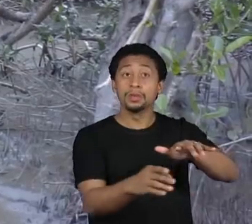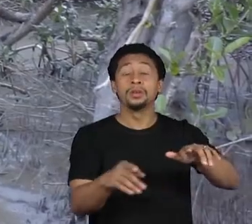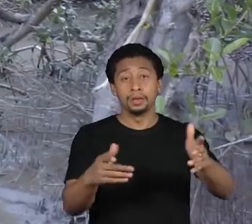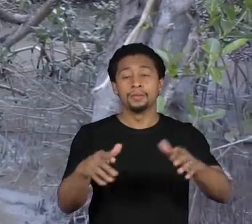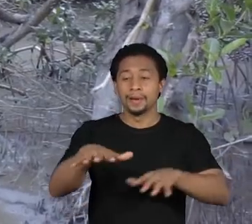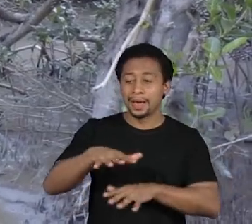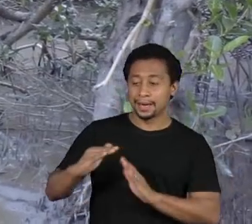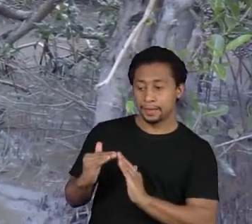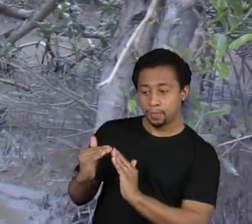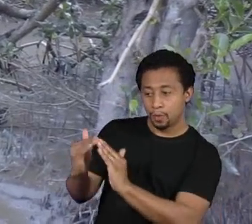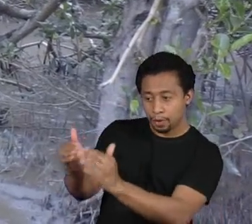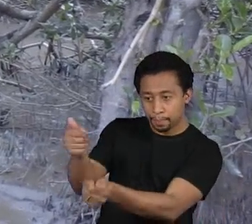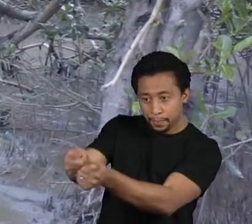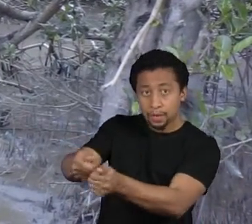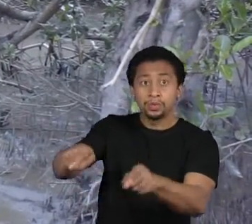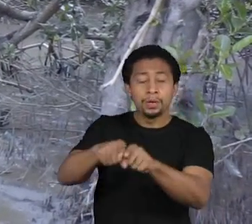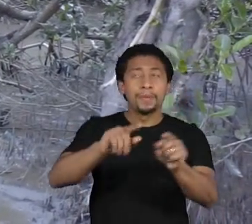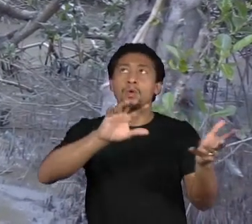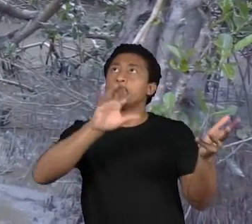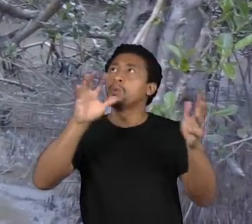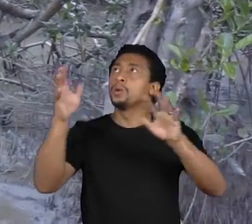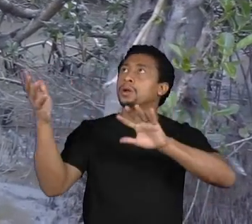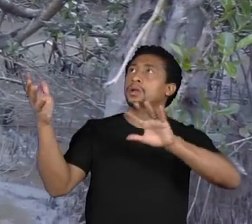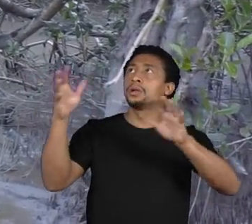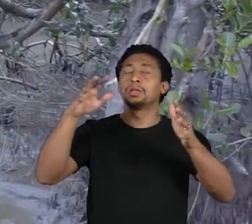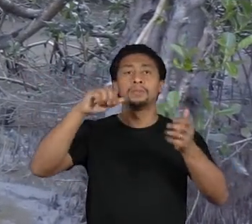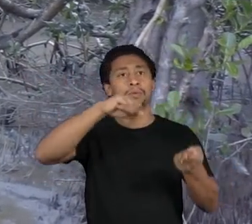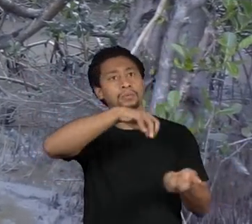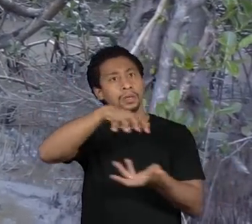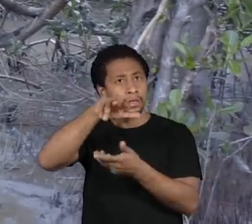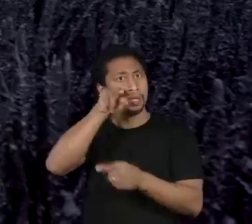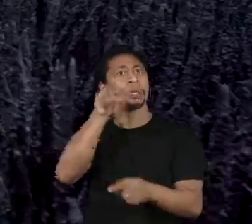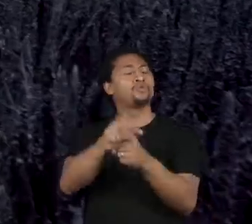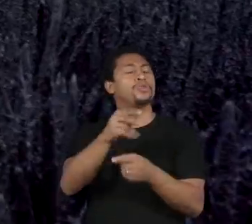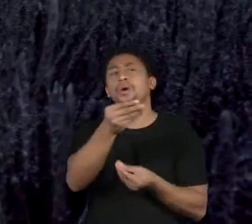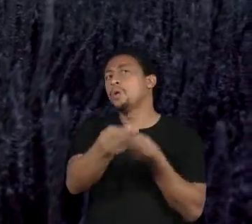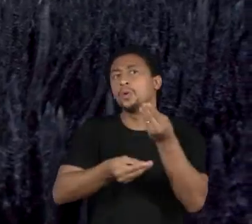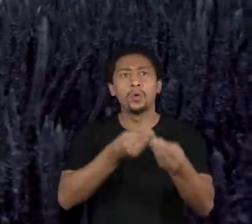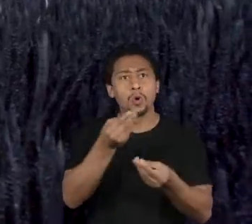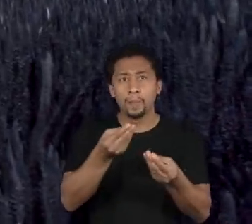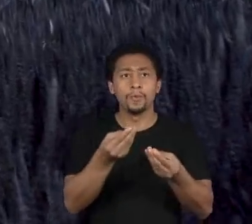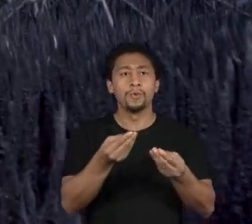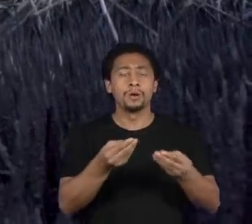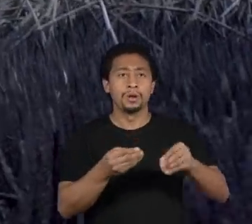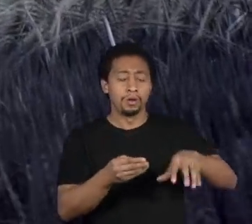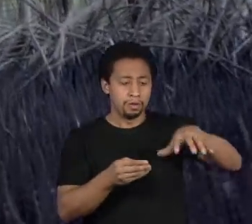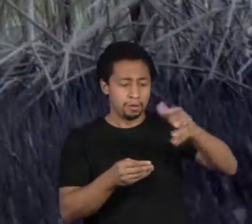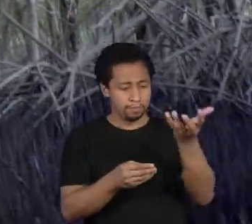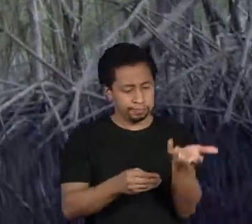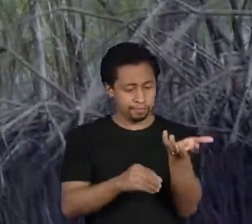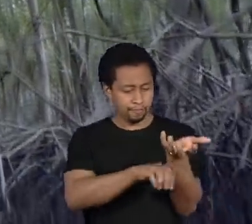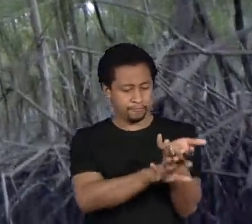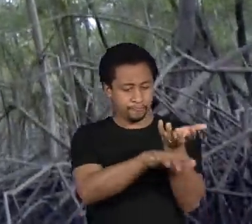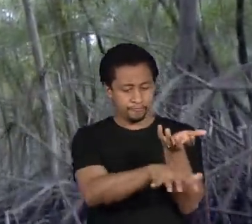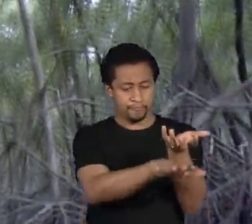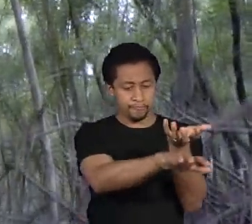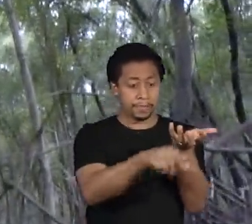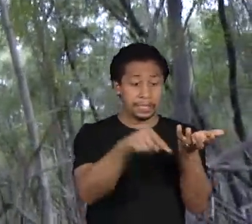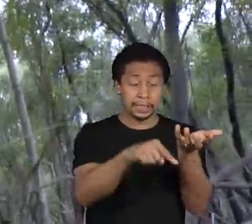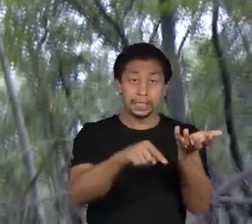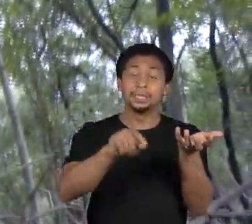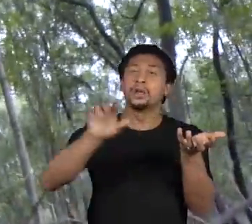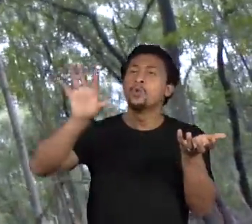planeta. Para crescer, a vegetação capta da atmosfera gases que intensificariam as